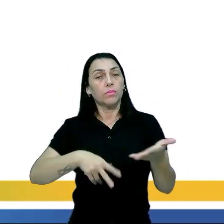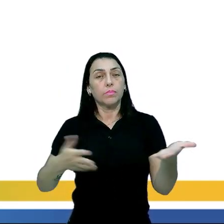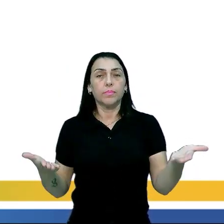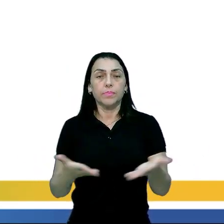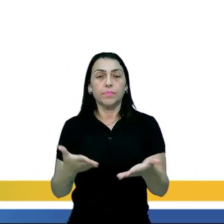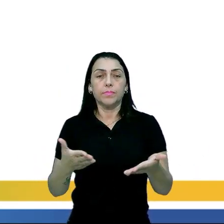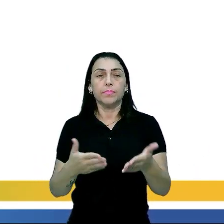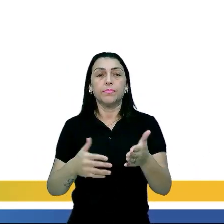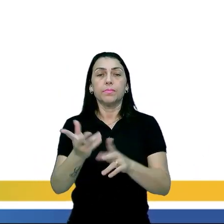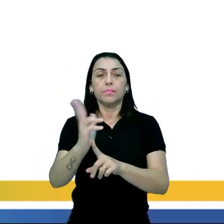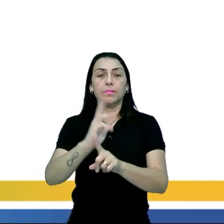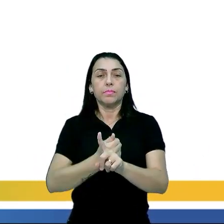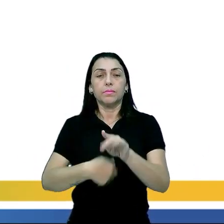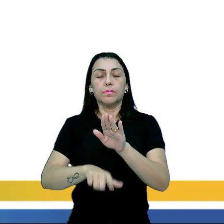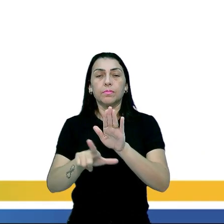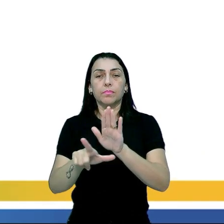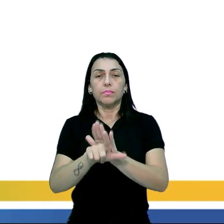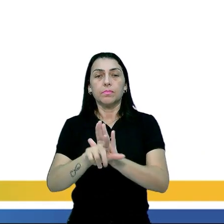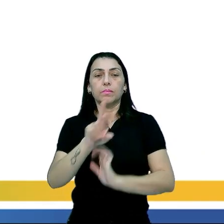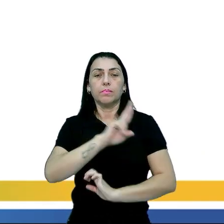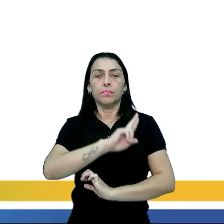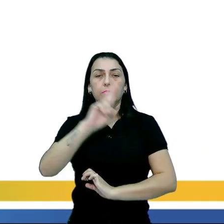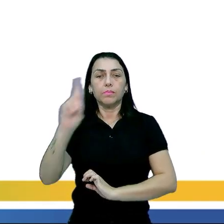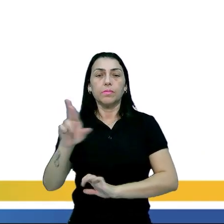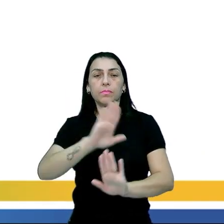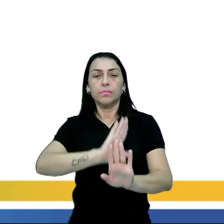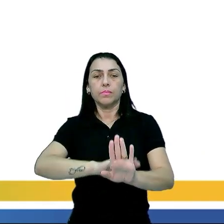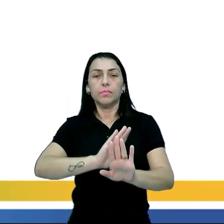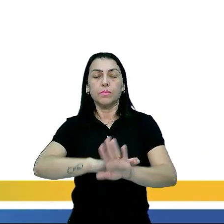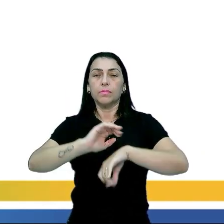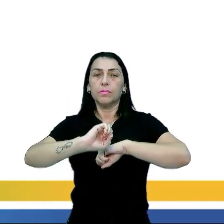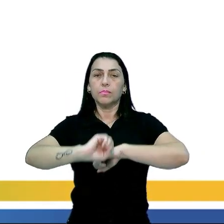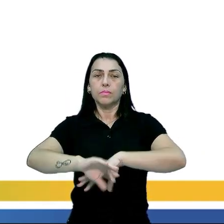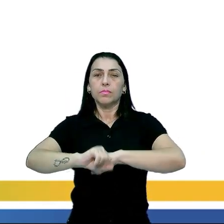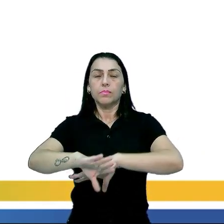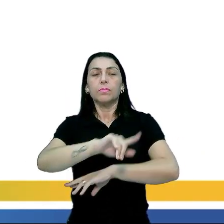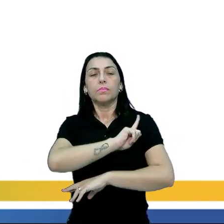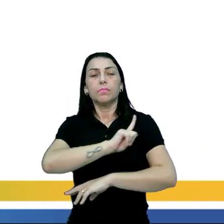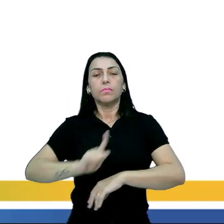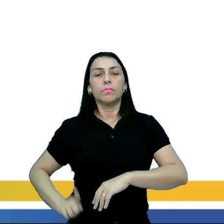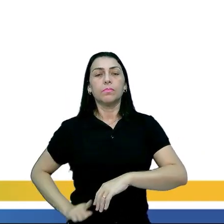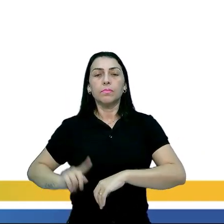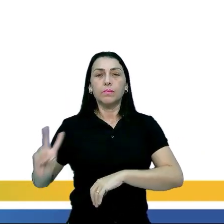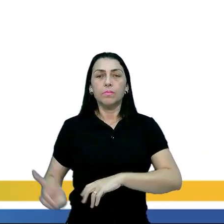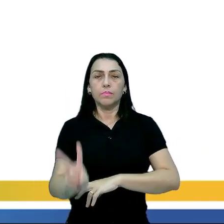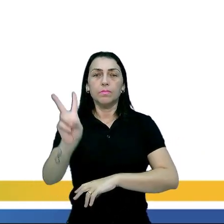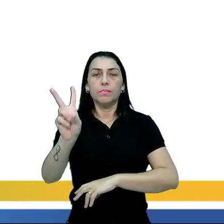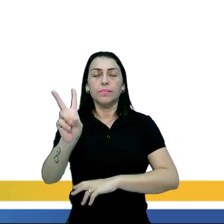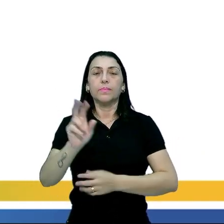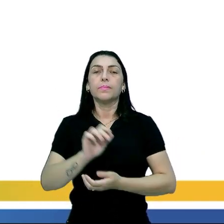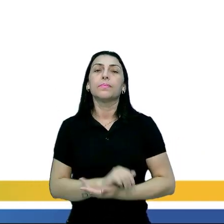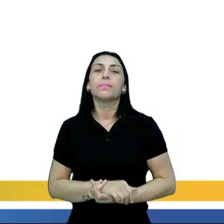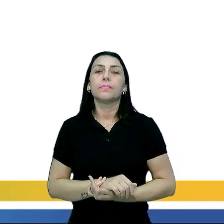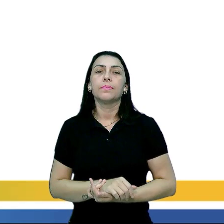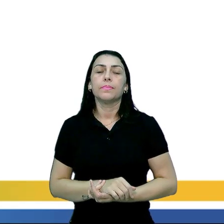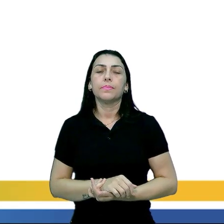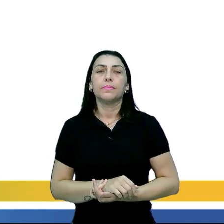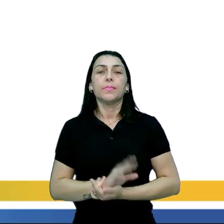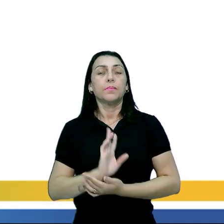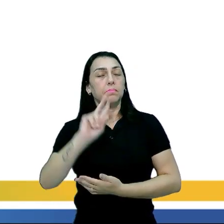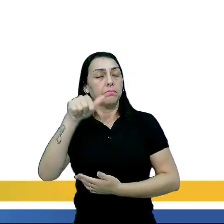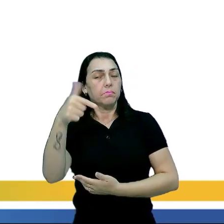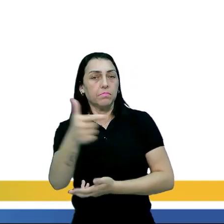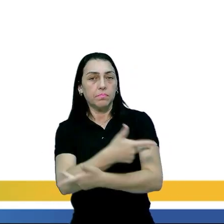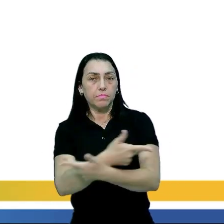agora. Arte, leis, religião, ideologia, educação, governo,